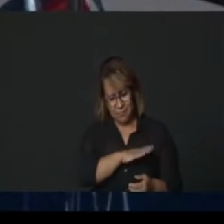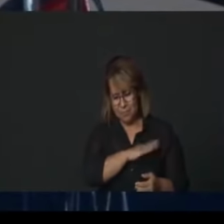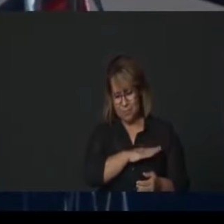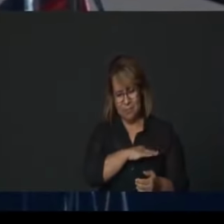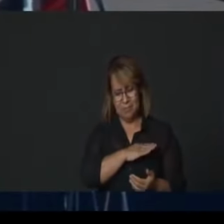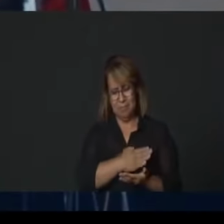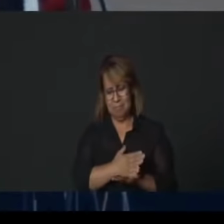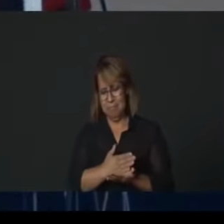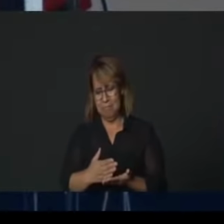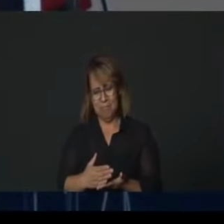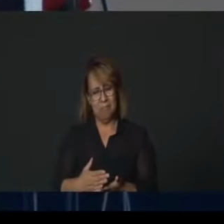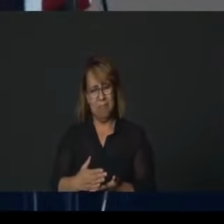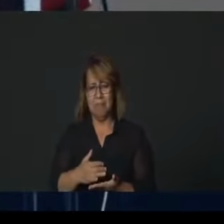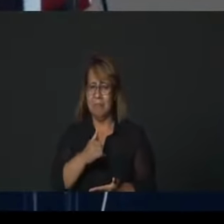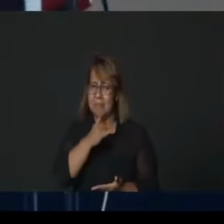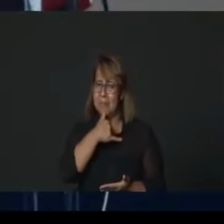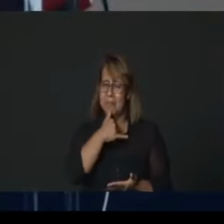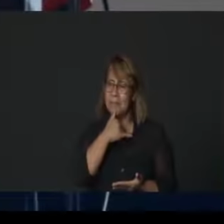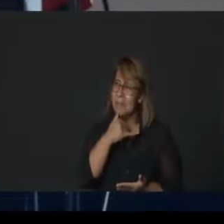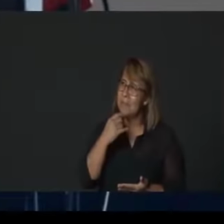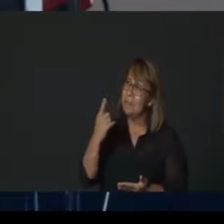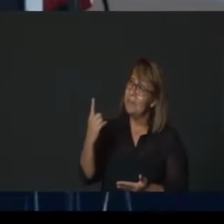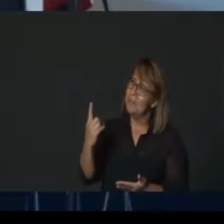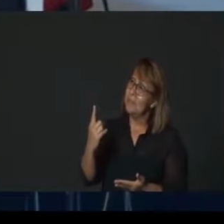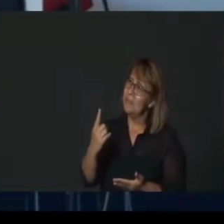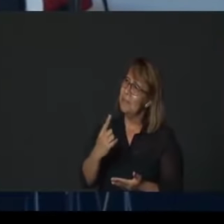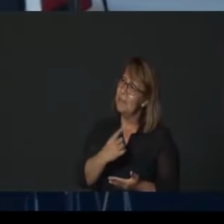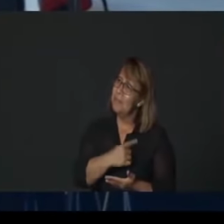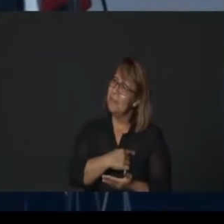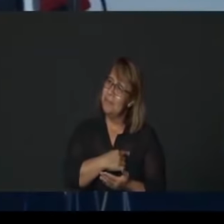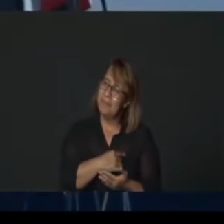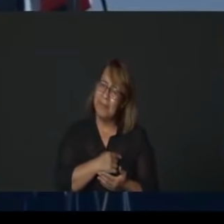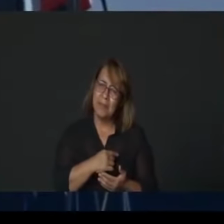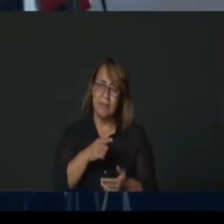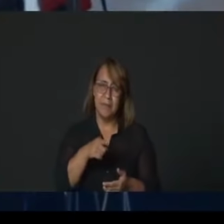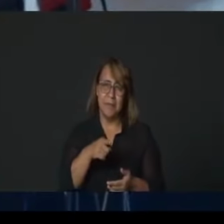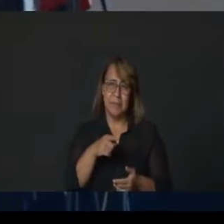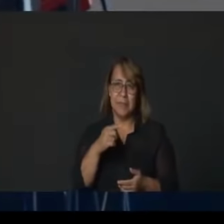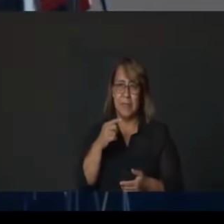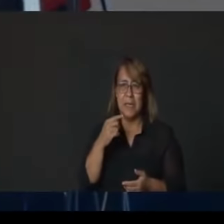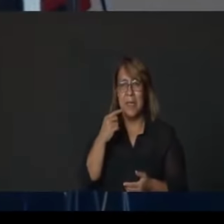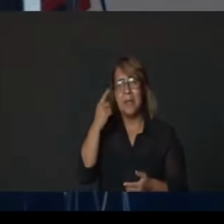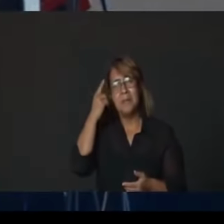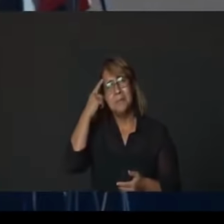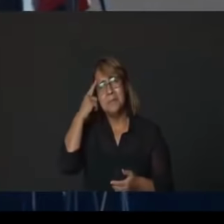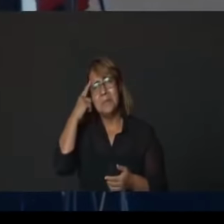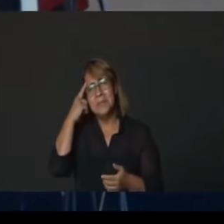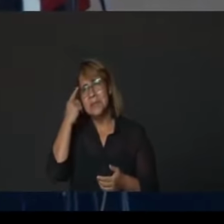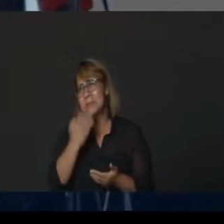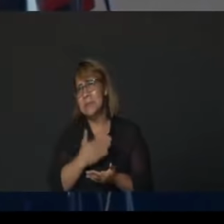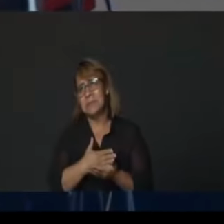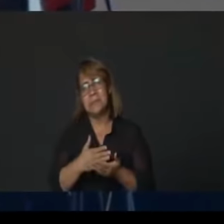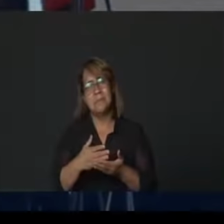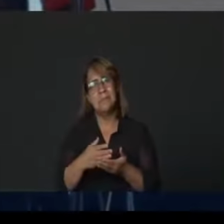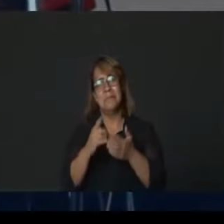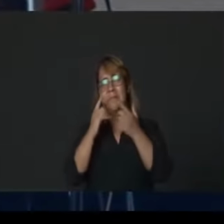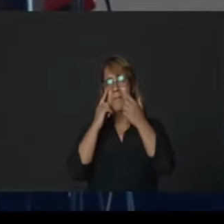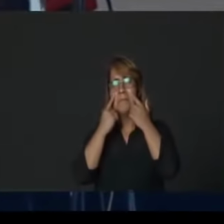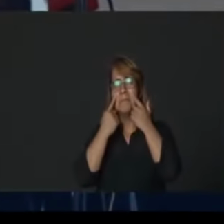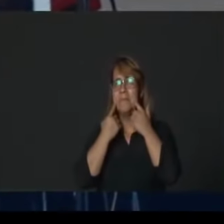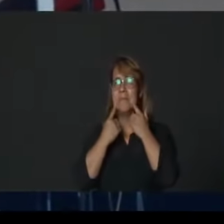pra orar e a lágrima quer rolar, Deus vem, se levanta do seu